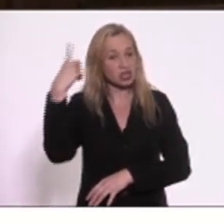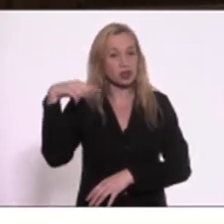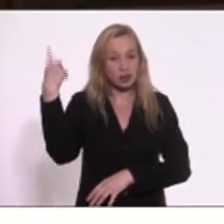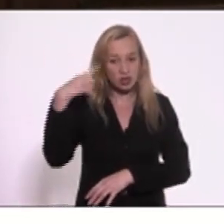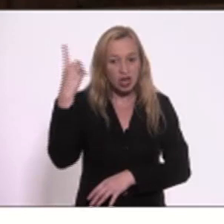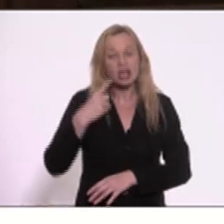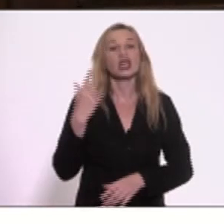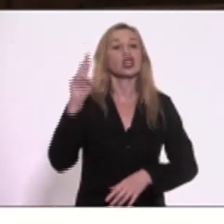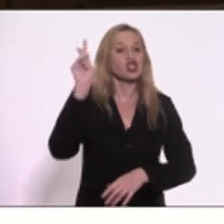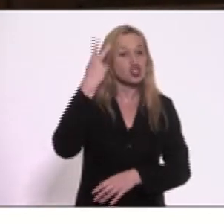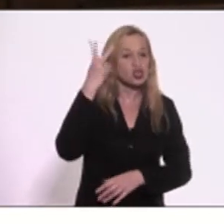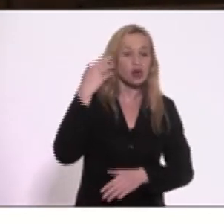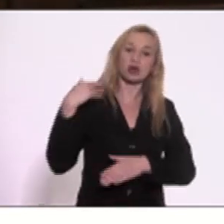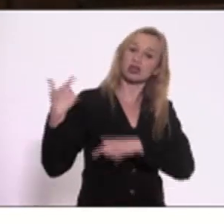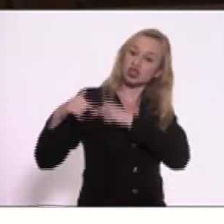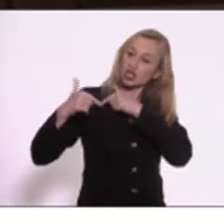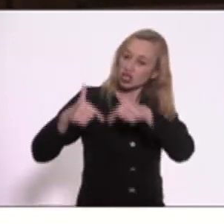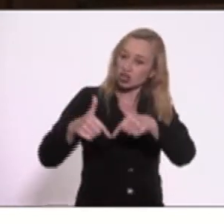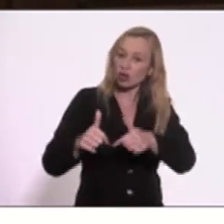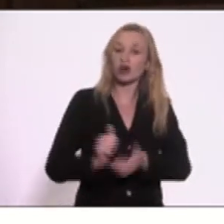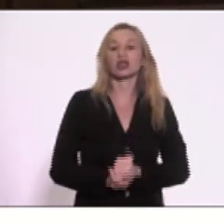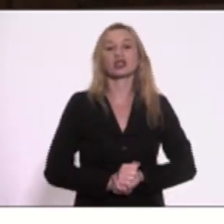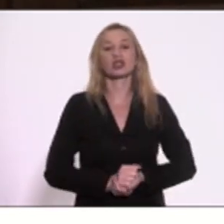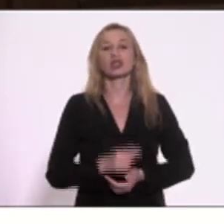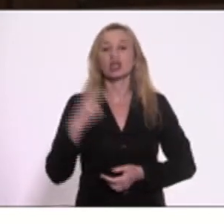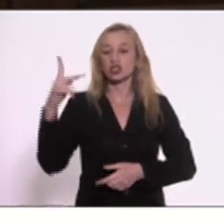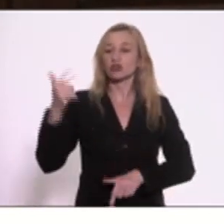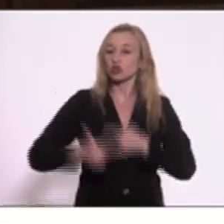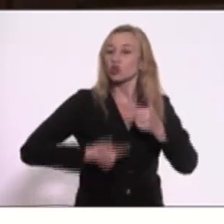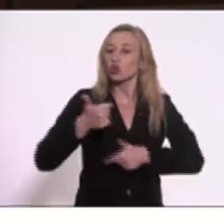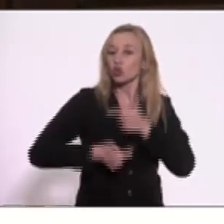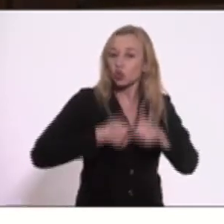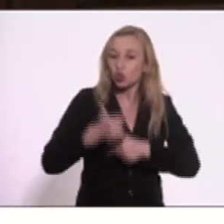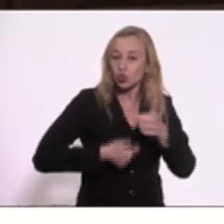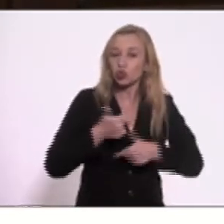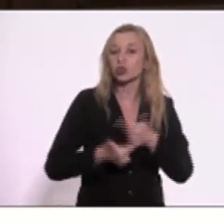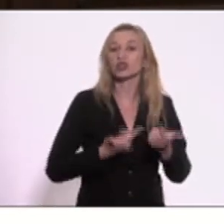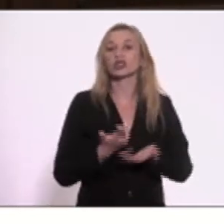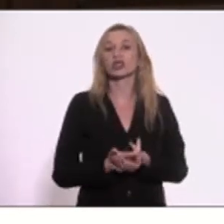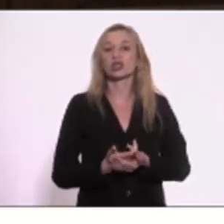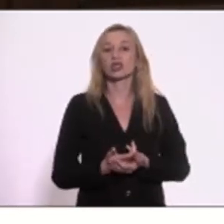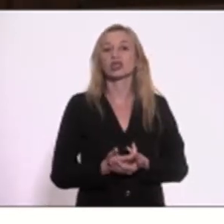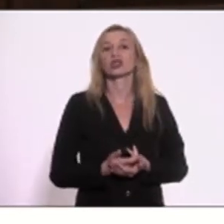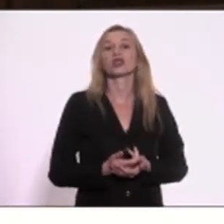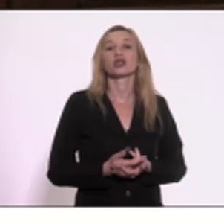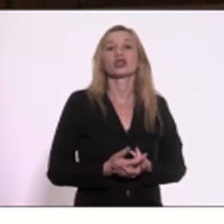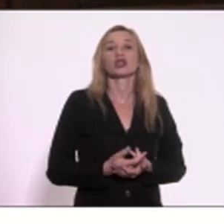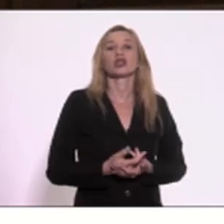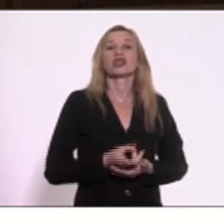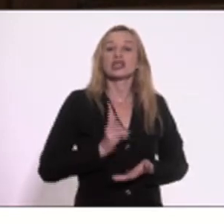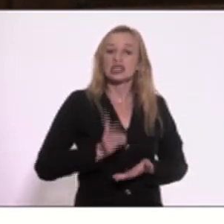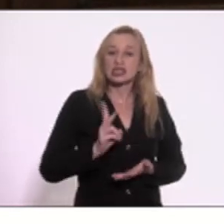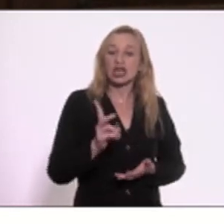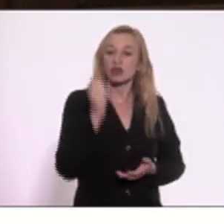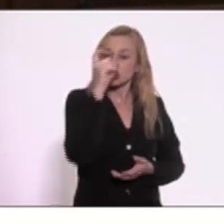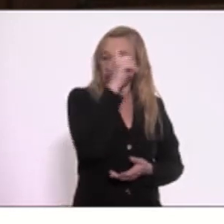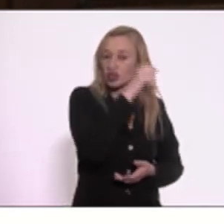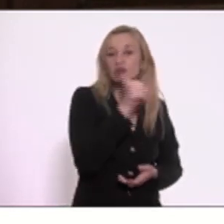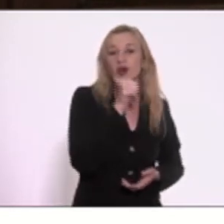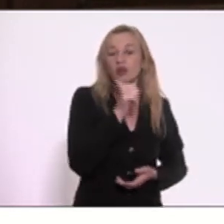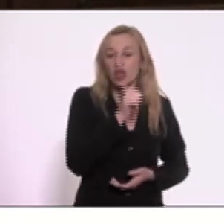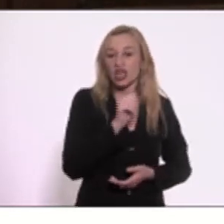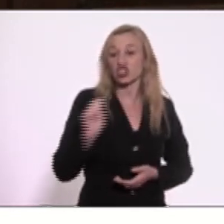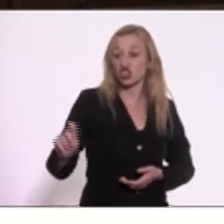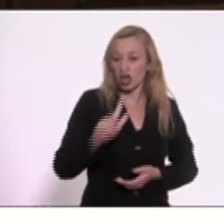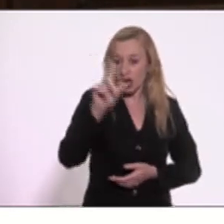histórias e trajetórias muito específicas de suas lutas por afirmação ainda mais difícil. É sempre mais difícil para as mulheres, de